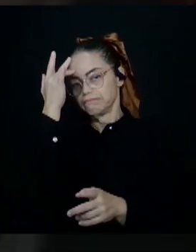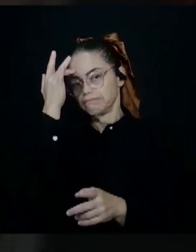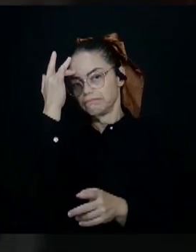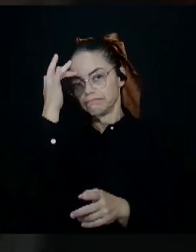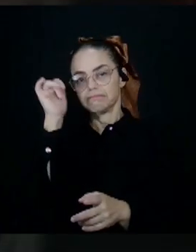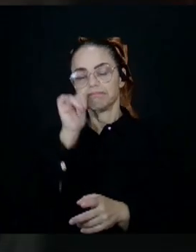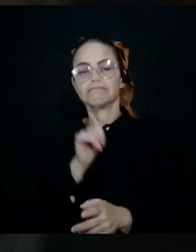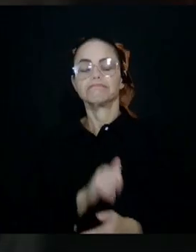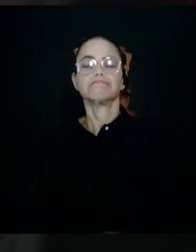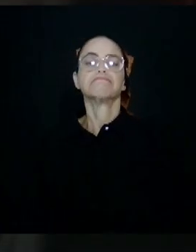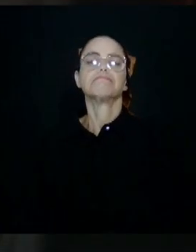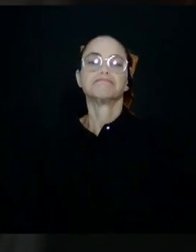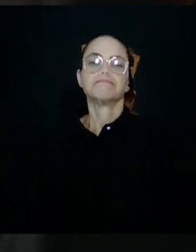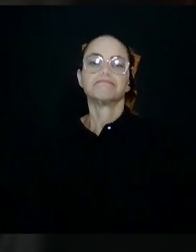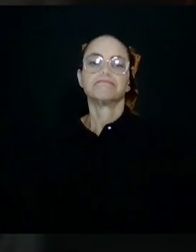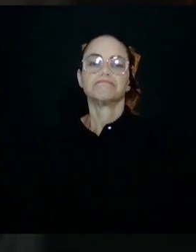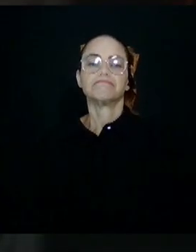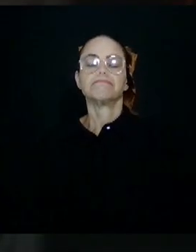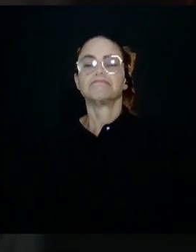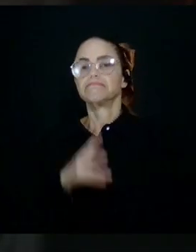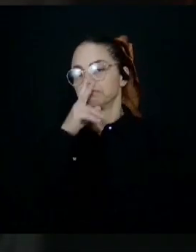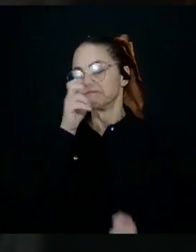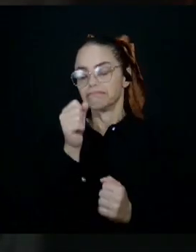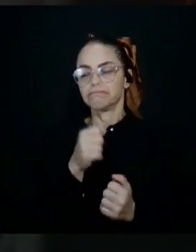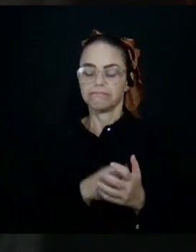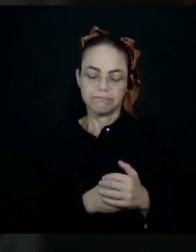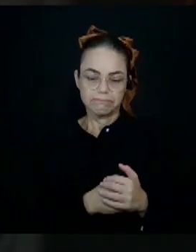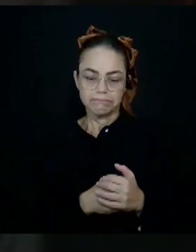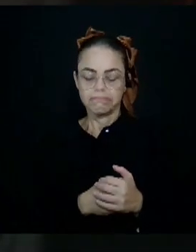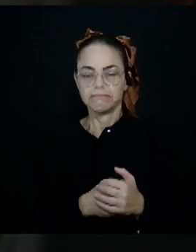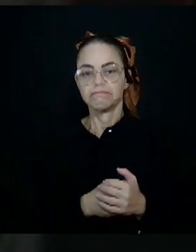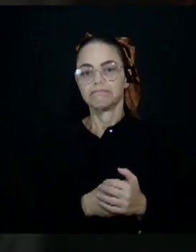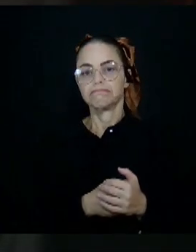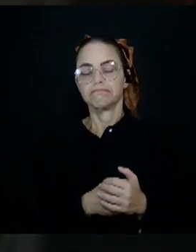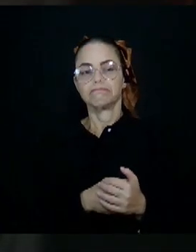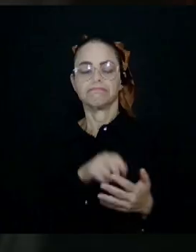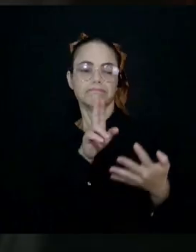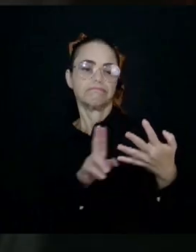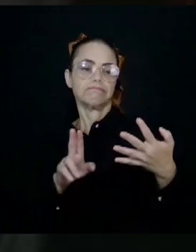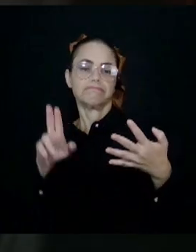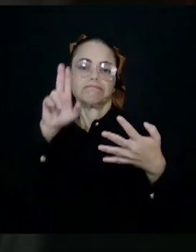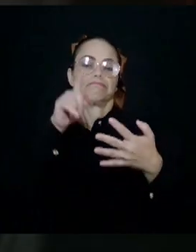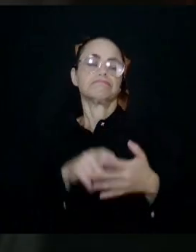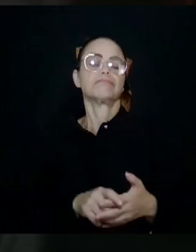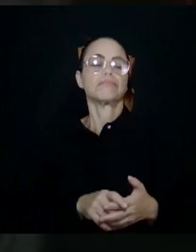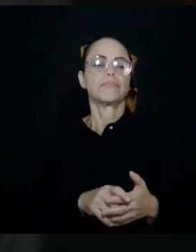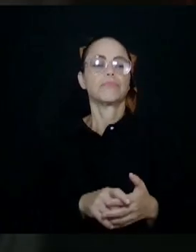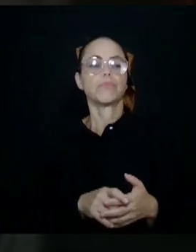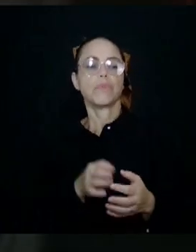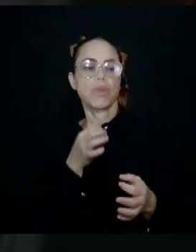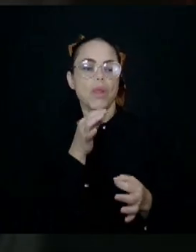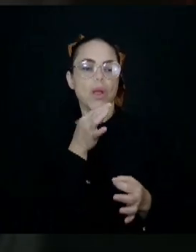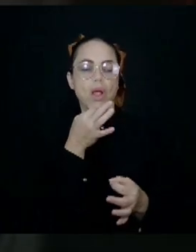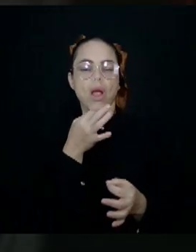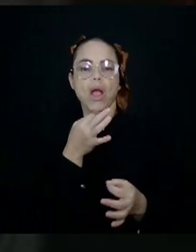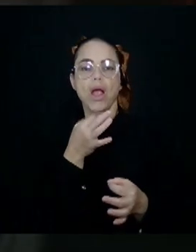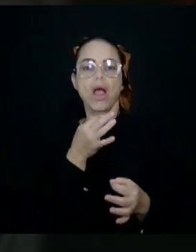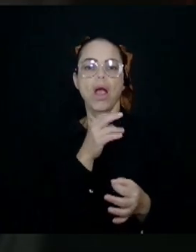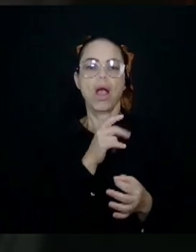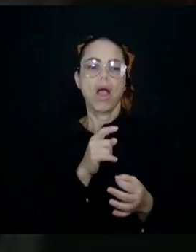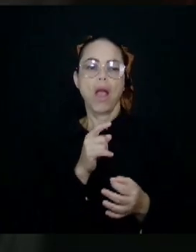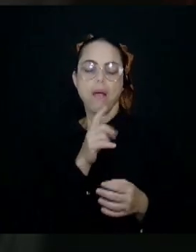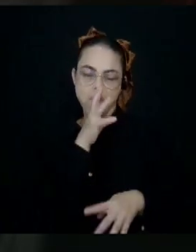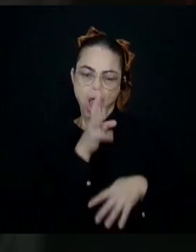né? É forte a gente pensar que esses rótulos, eles não são apenas apelidos, né, ou ofensas gratuitas que você fala